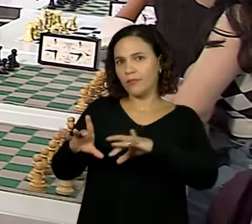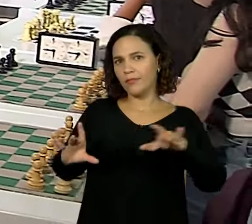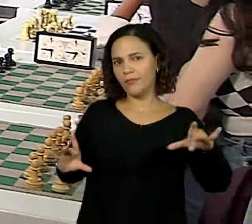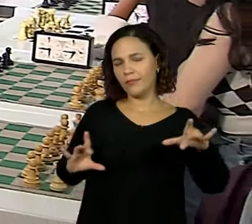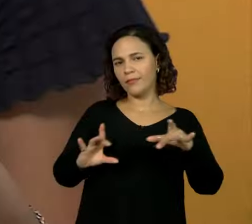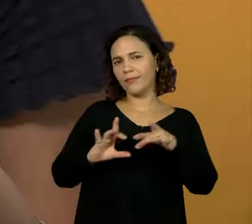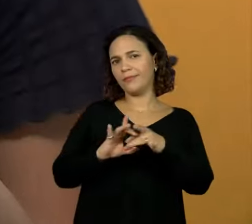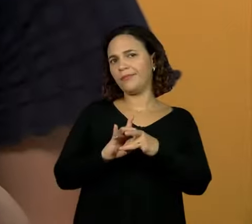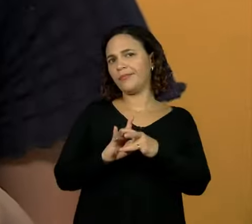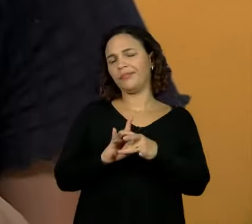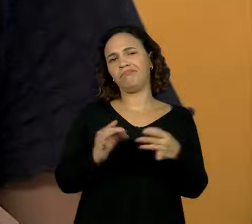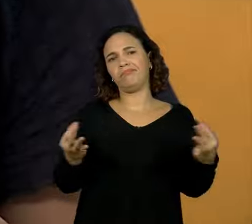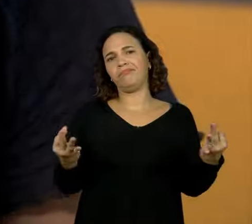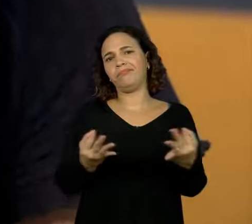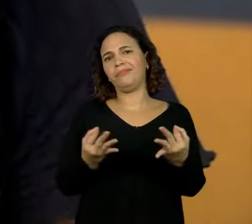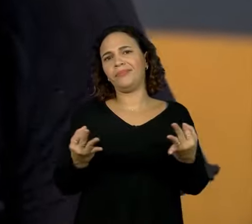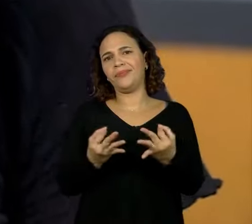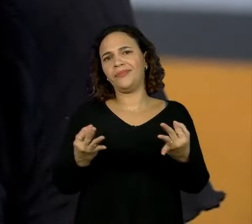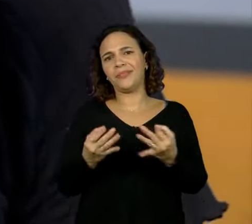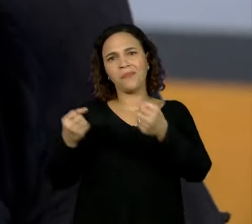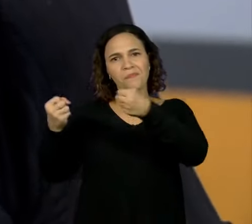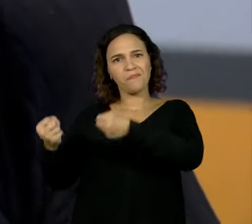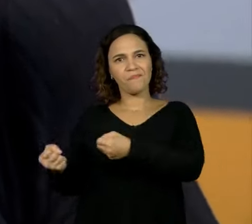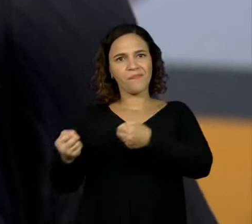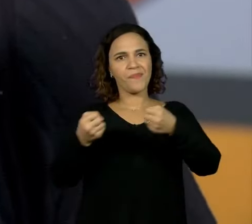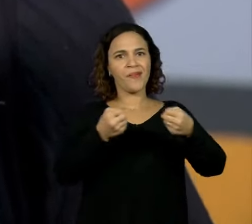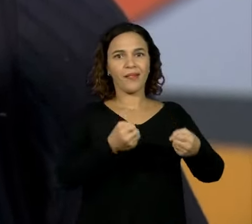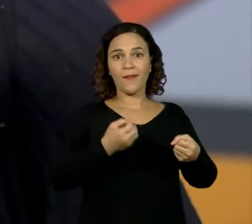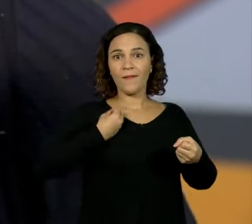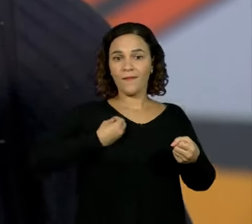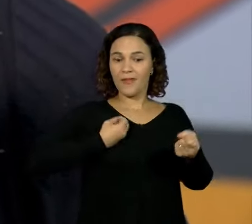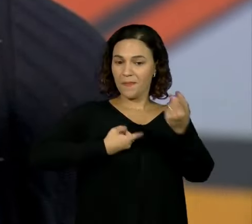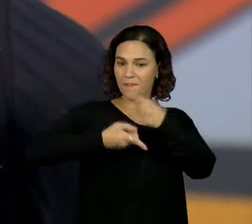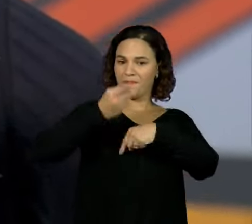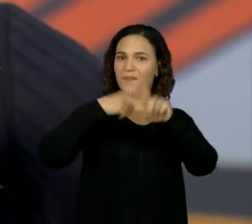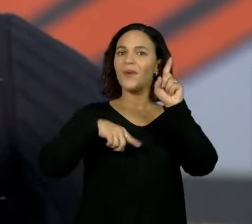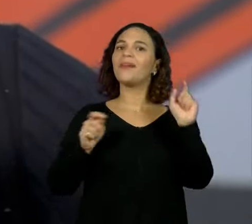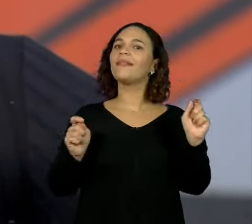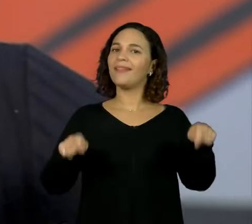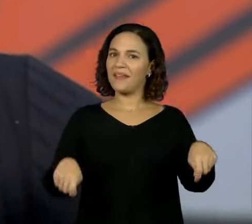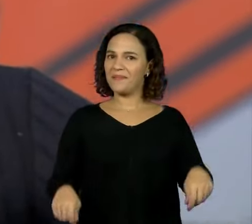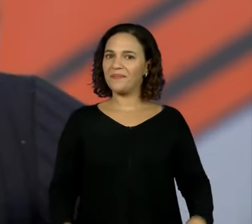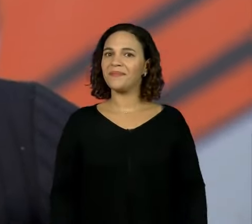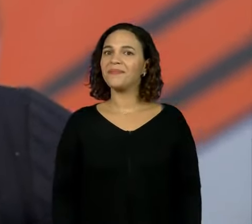uma aliança poderosa, capaz de transformar vidas.